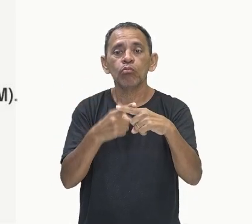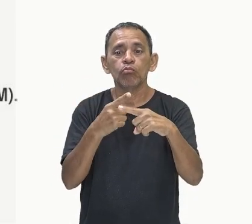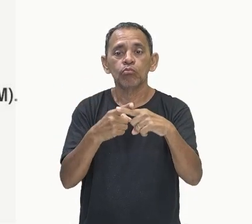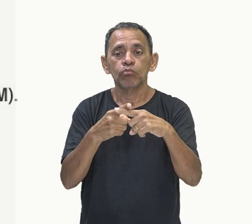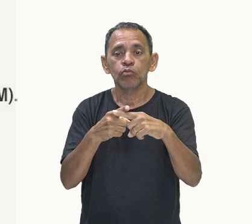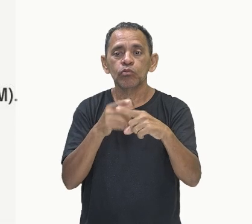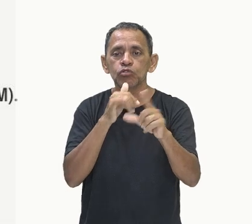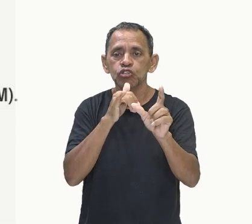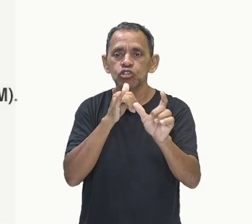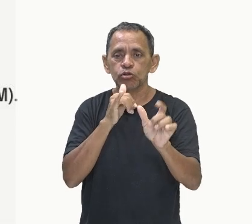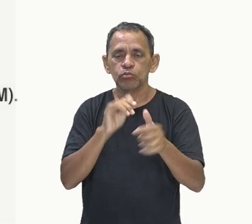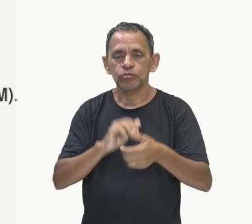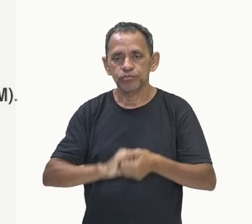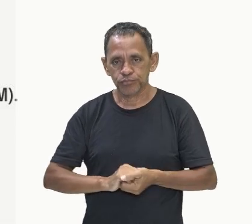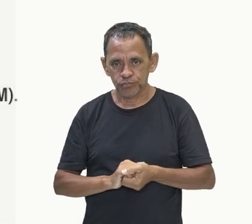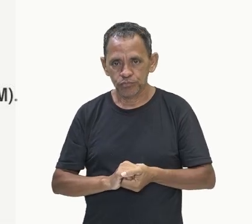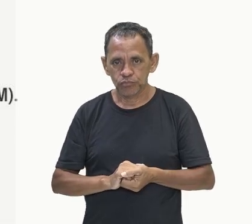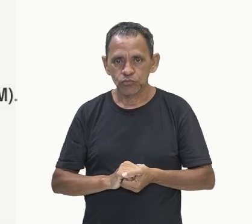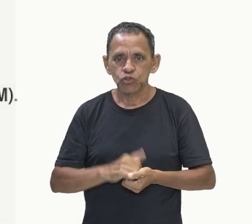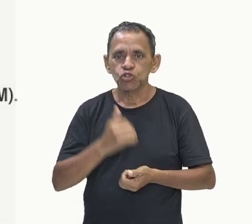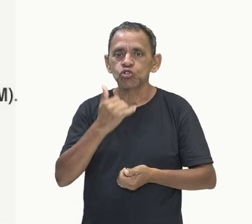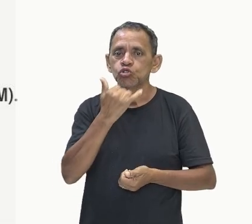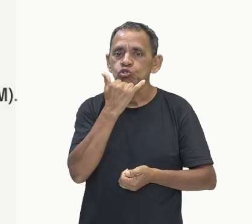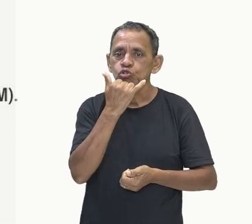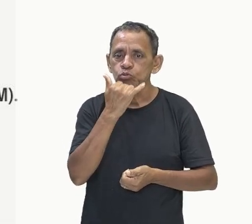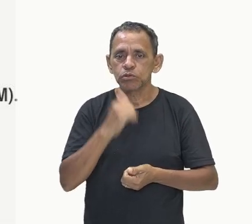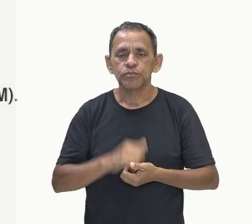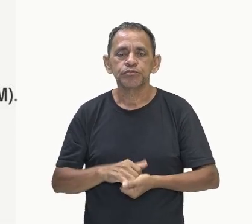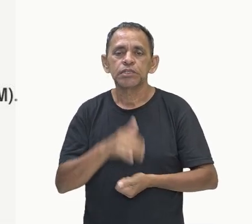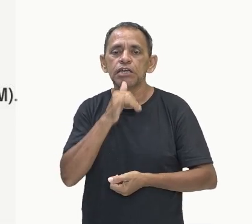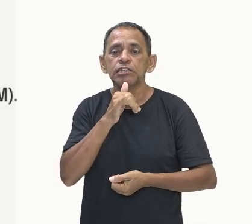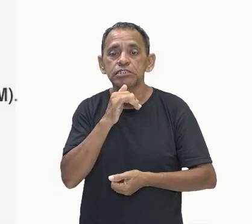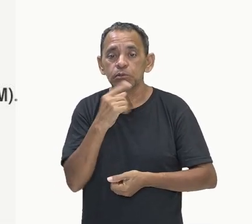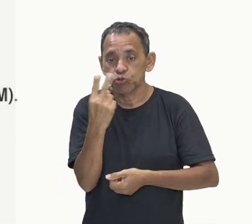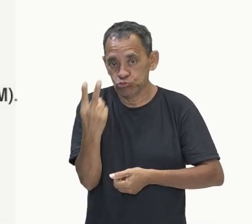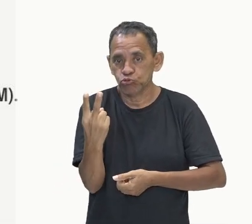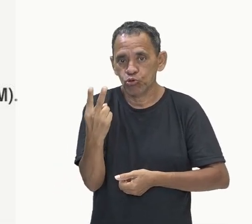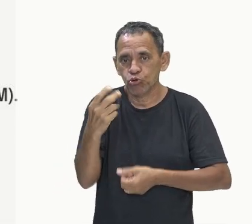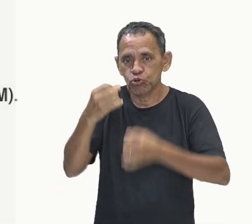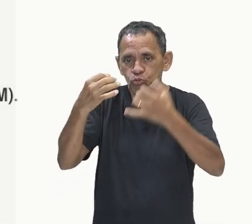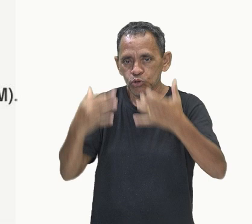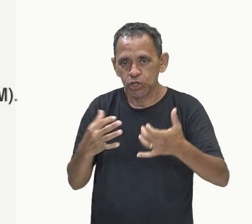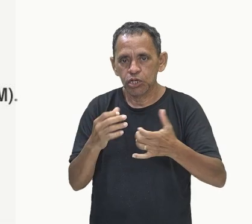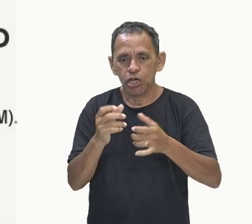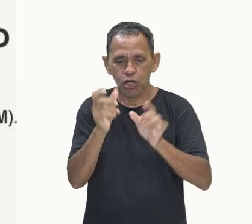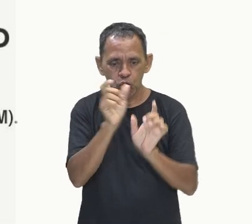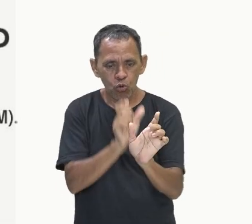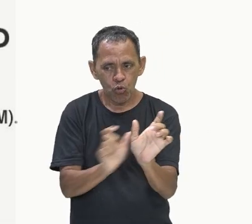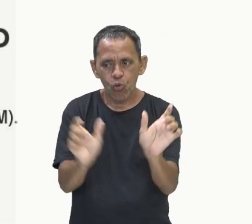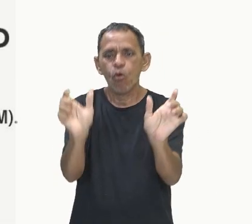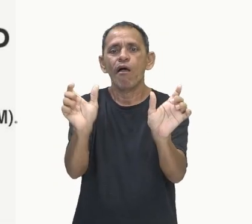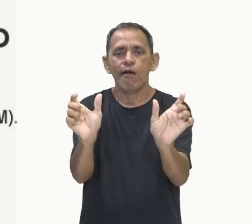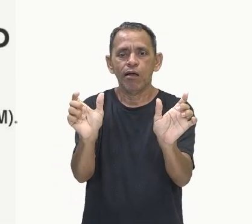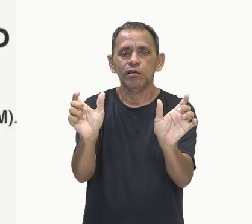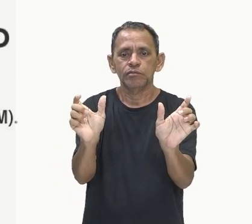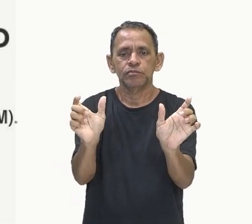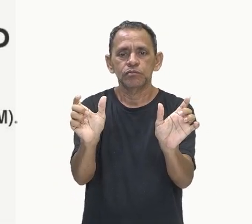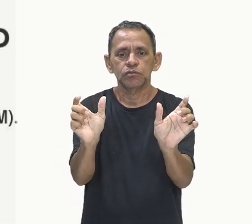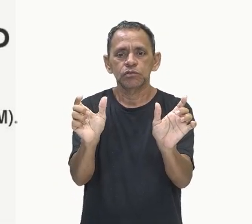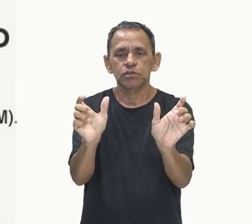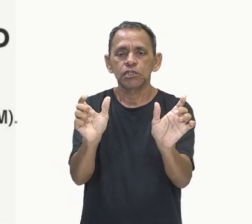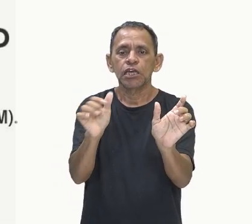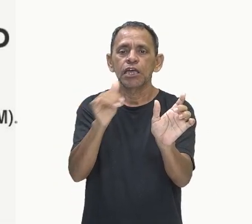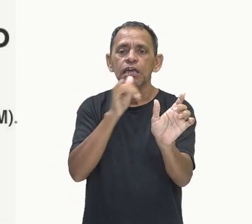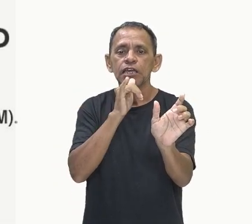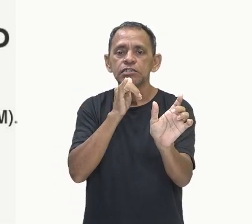o exemplo número 2 fala das posições periélio e afélio, que a gente já viu o que é. No exemplo número 1 que nós